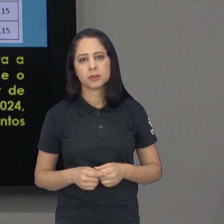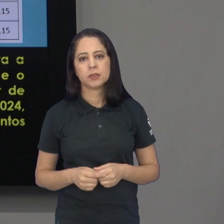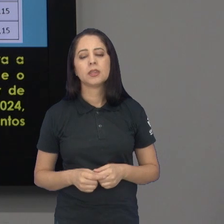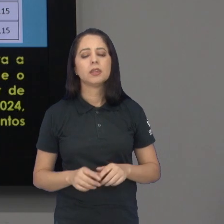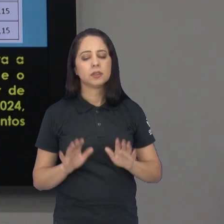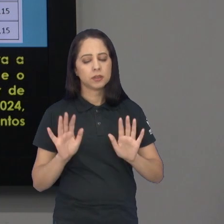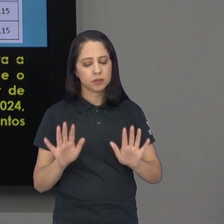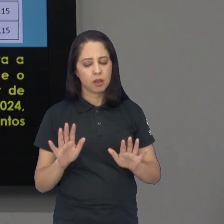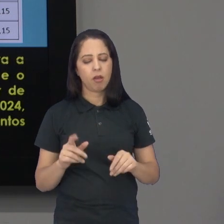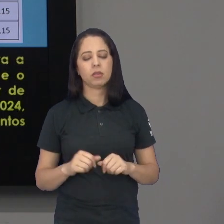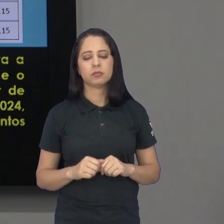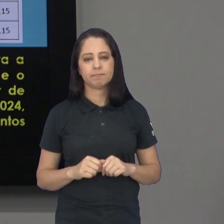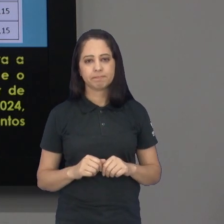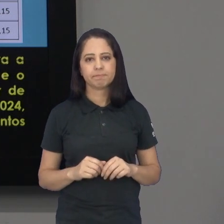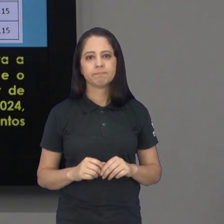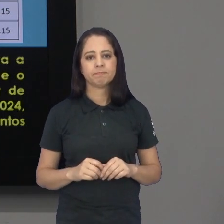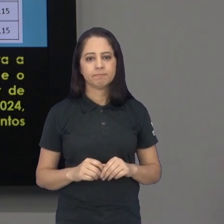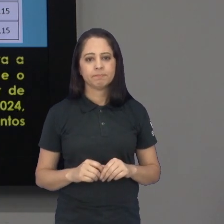teve